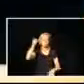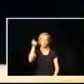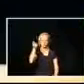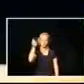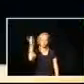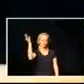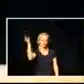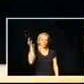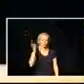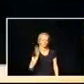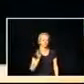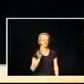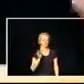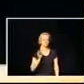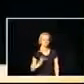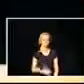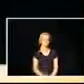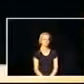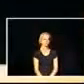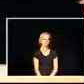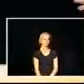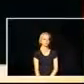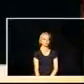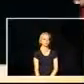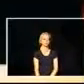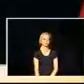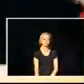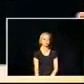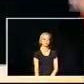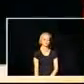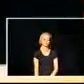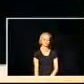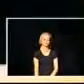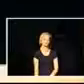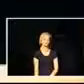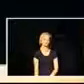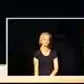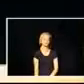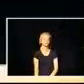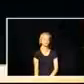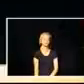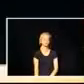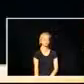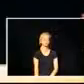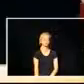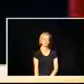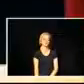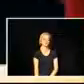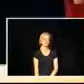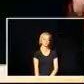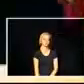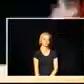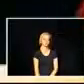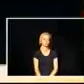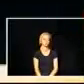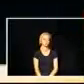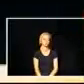repusesse as perdas, né? Quase atingiu o índice de perdas inflacionárias, mas